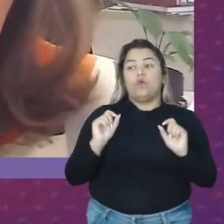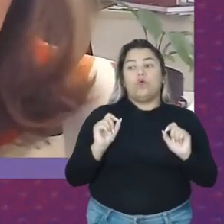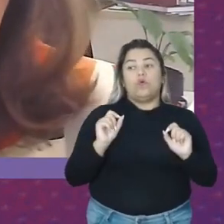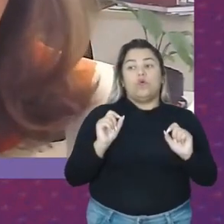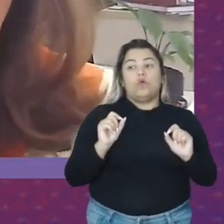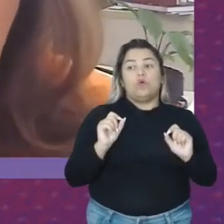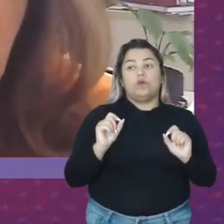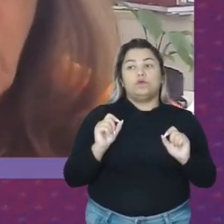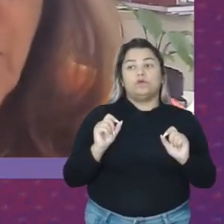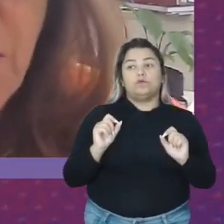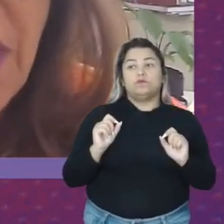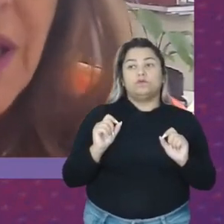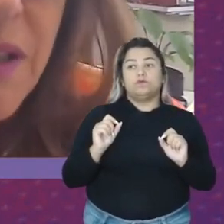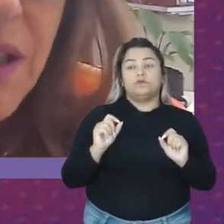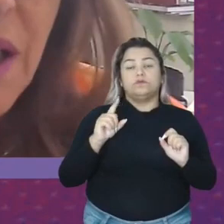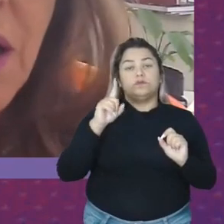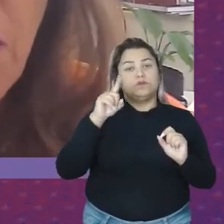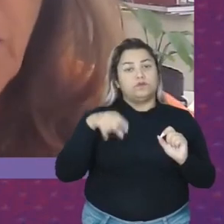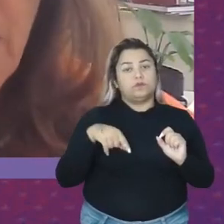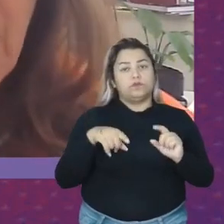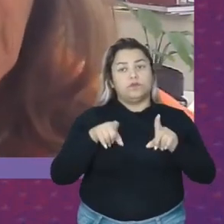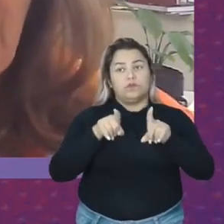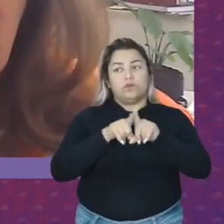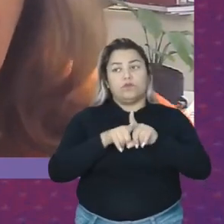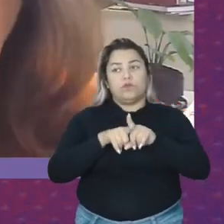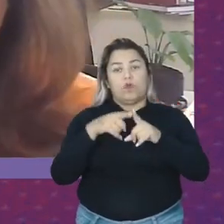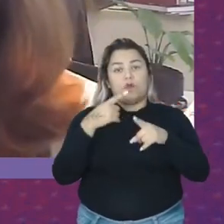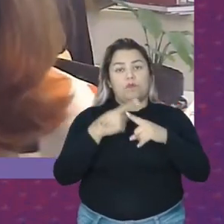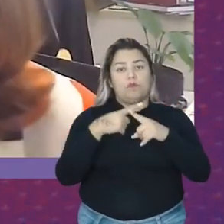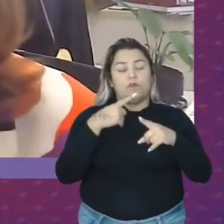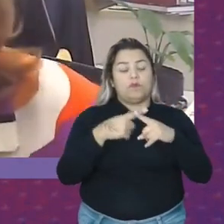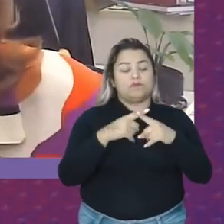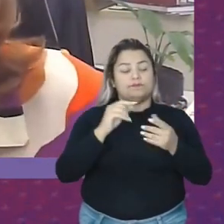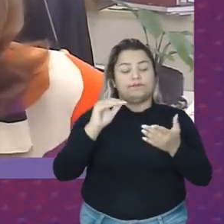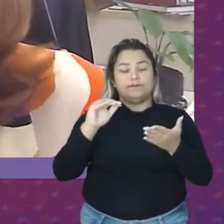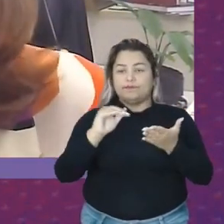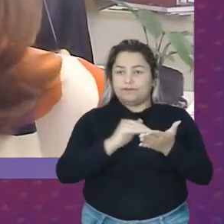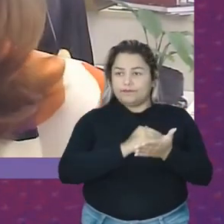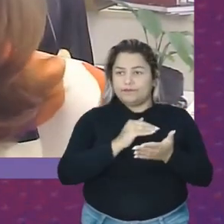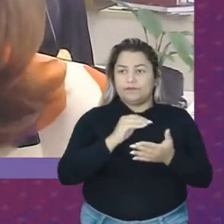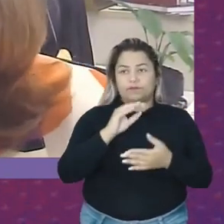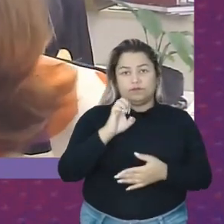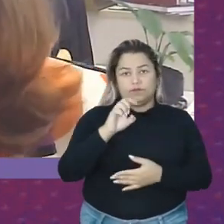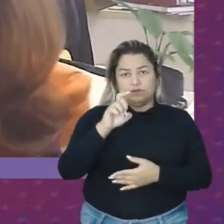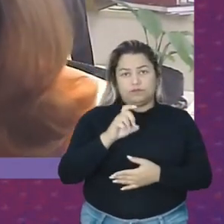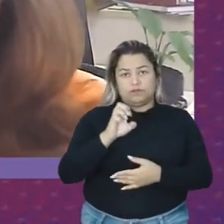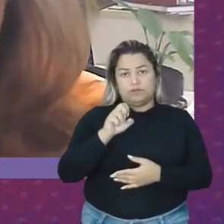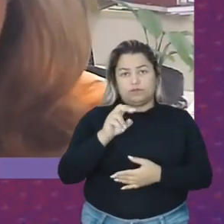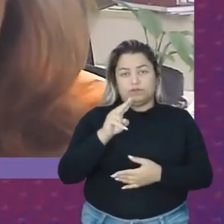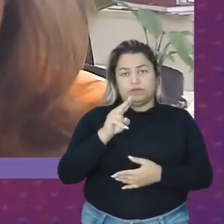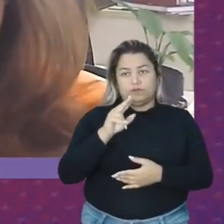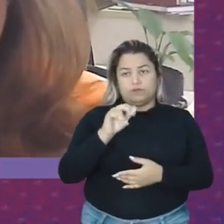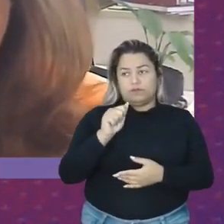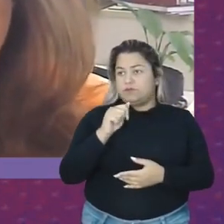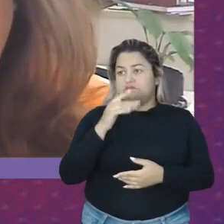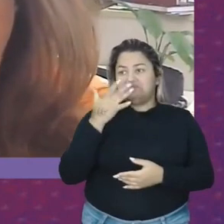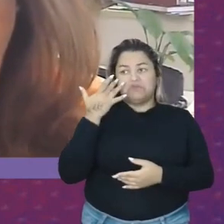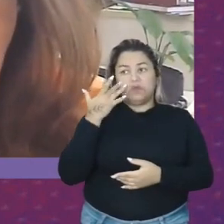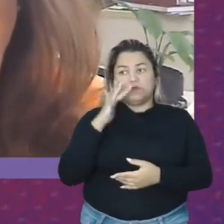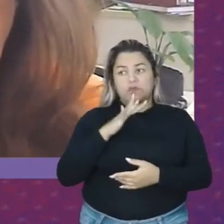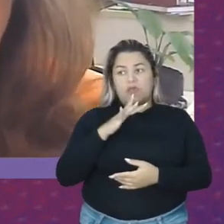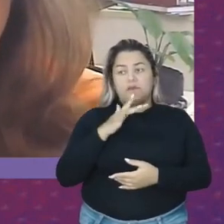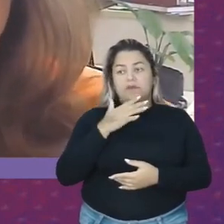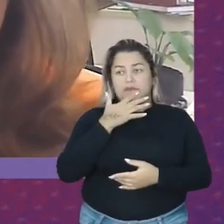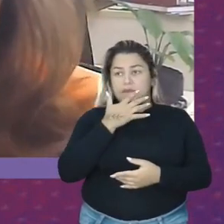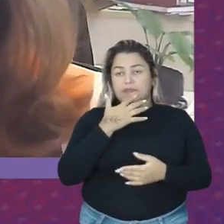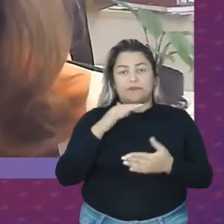o meu cargo seria mais ou menos como vice-ministra, porque secretária executiva, às vezes, a pessoa, tem pessoas que não sabem, mas